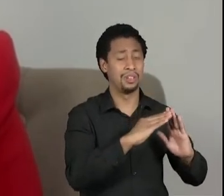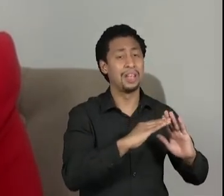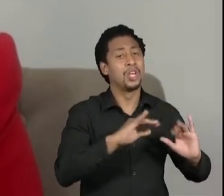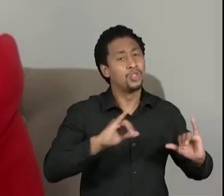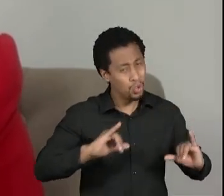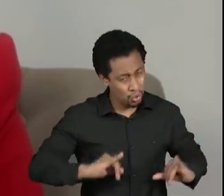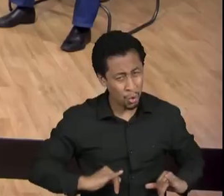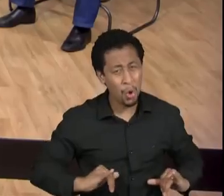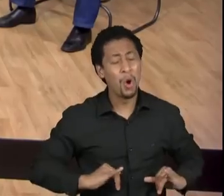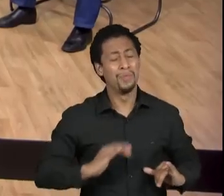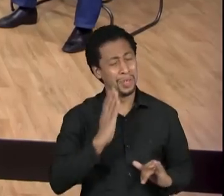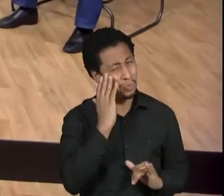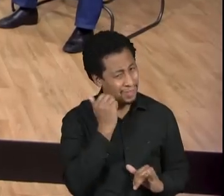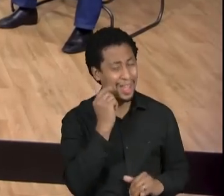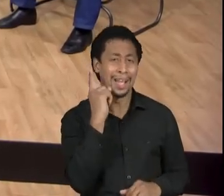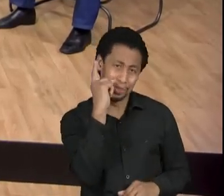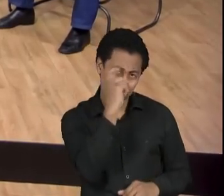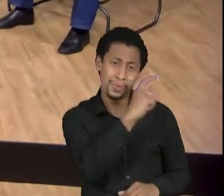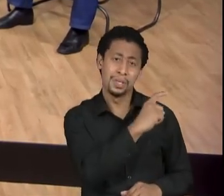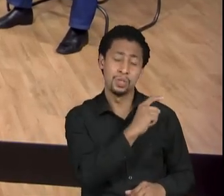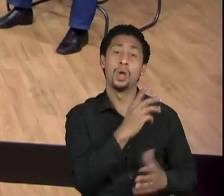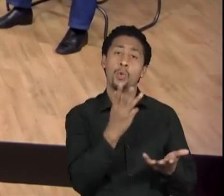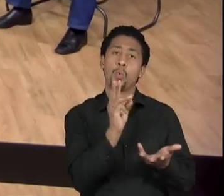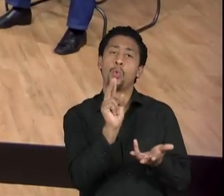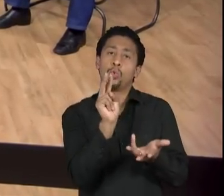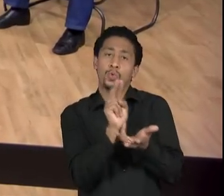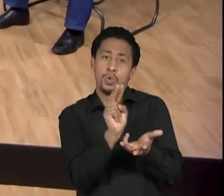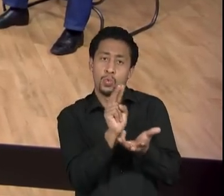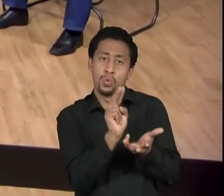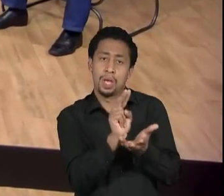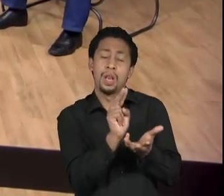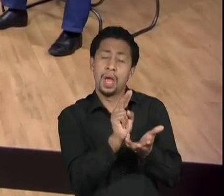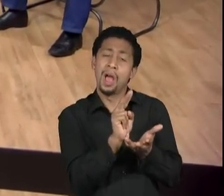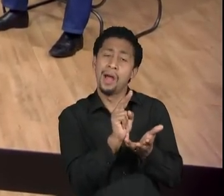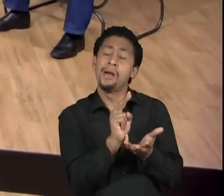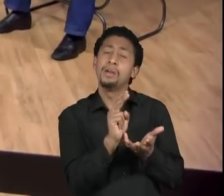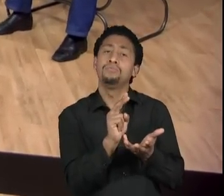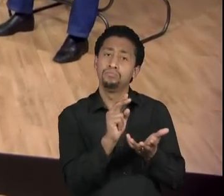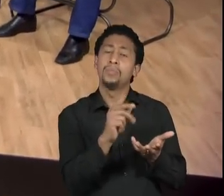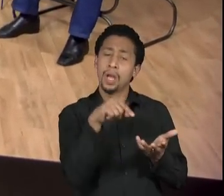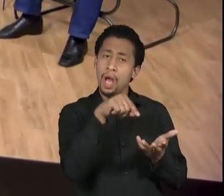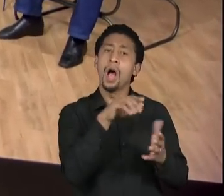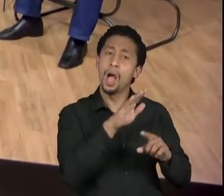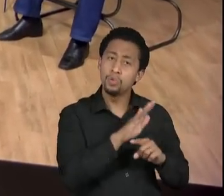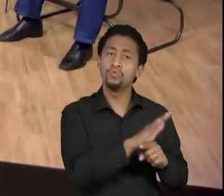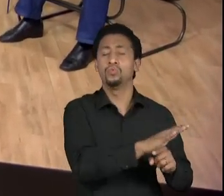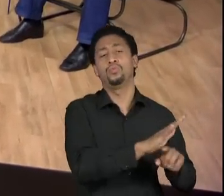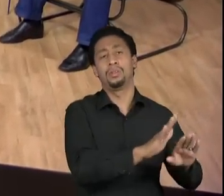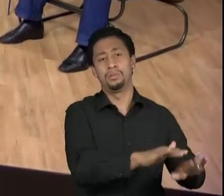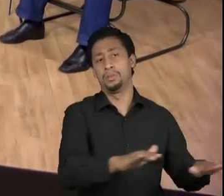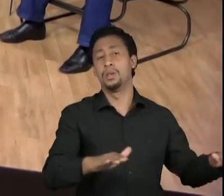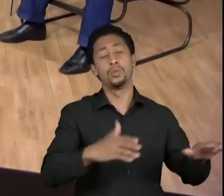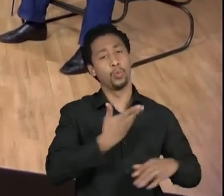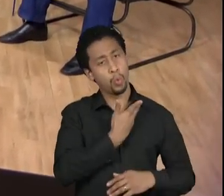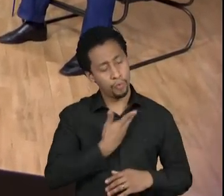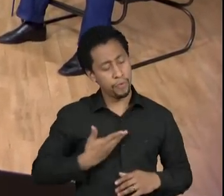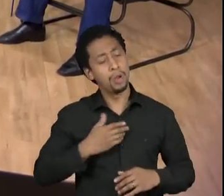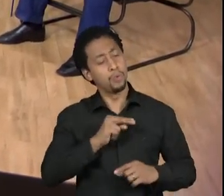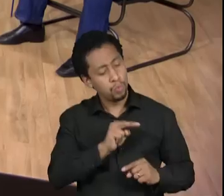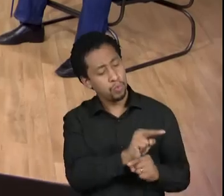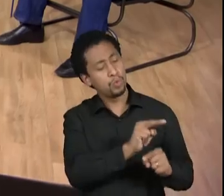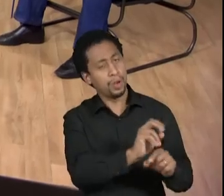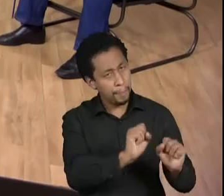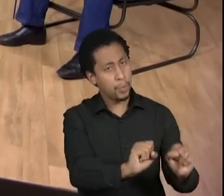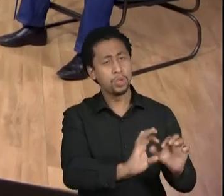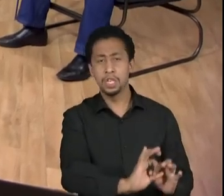bem complicadas, e aí o Conselho Tutelar está aí para cuidar dessas crianças, o Estado pode ampará-las, mas na maioria